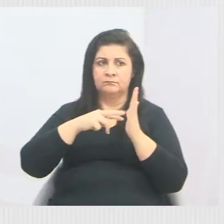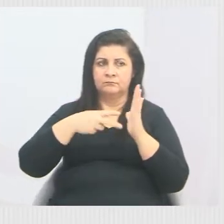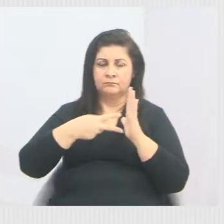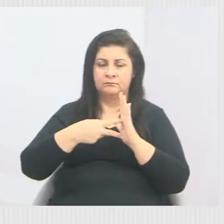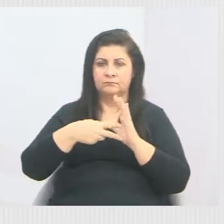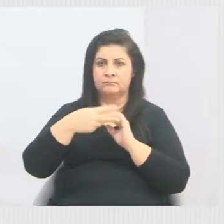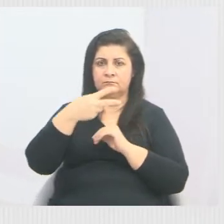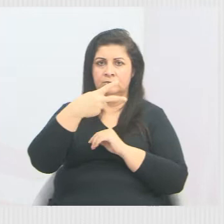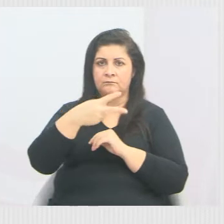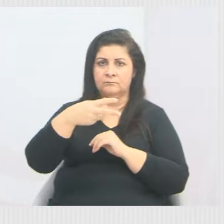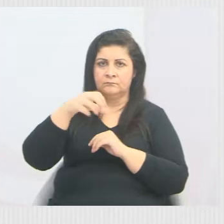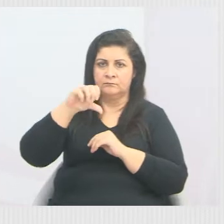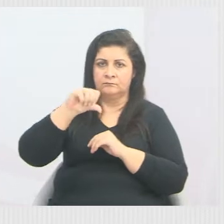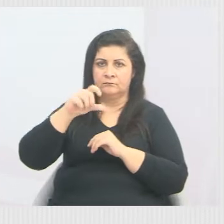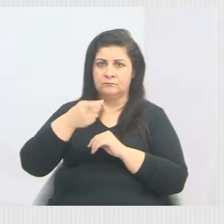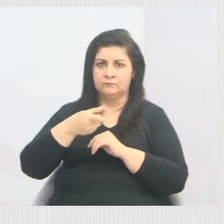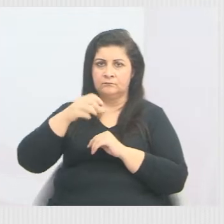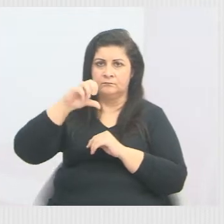116.535.000,